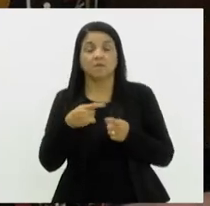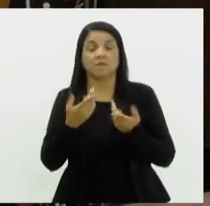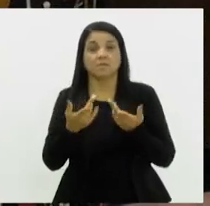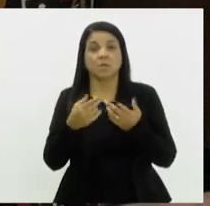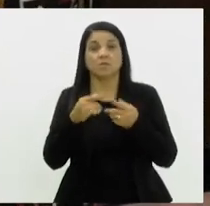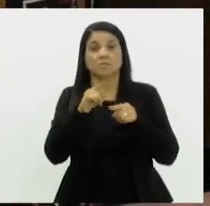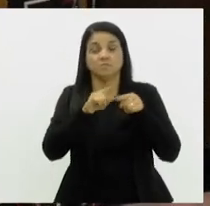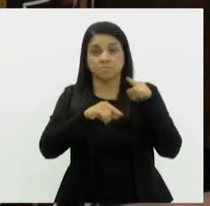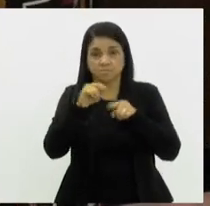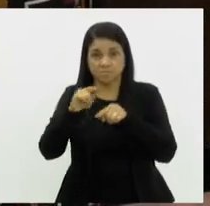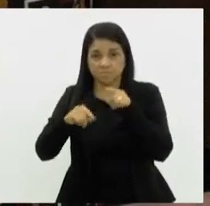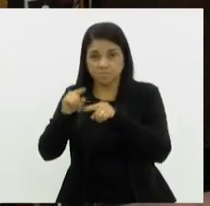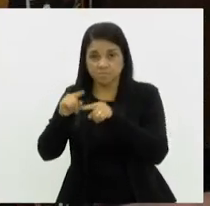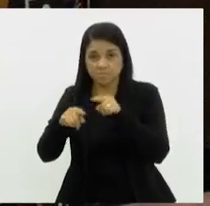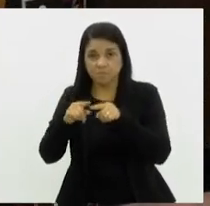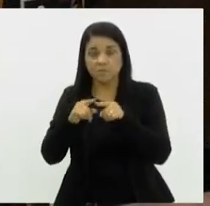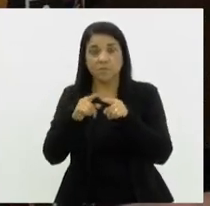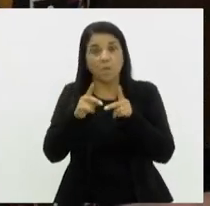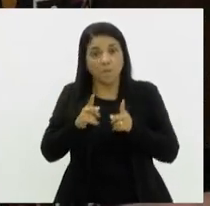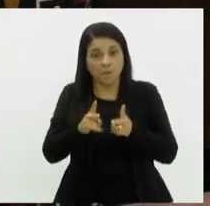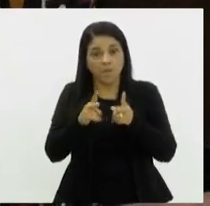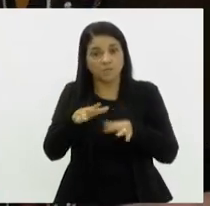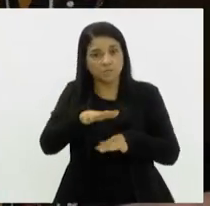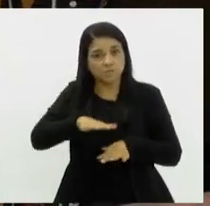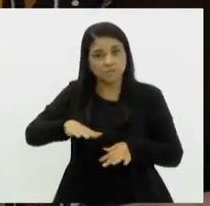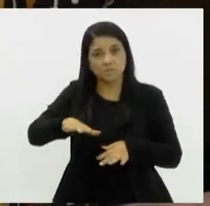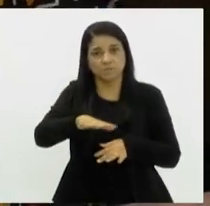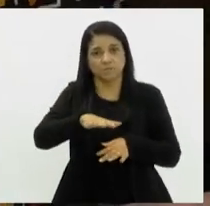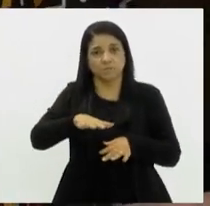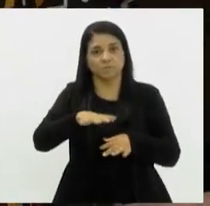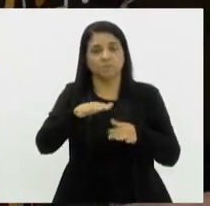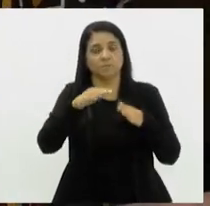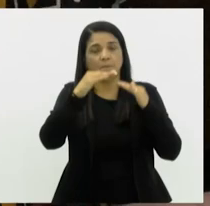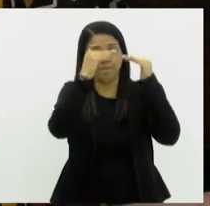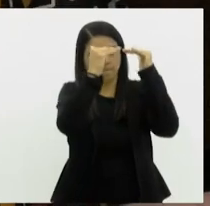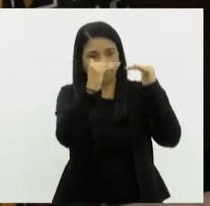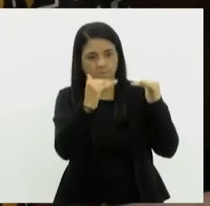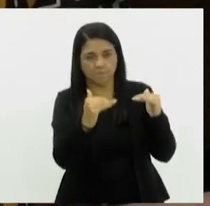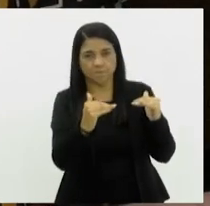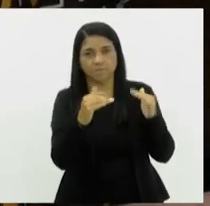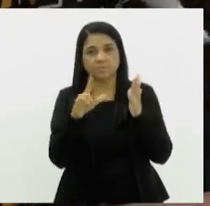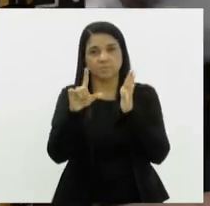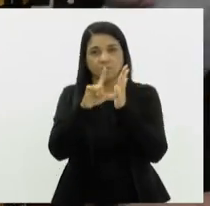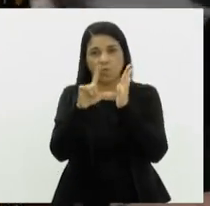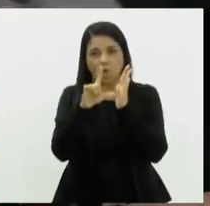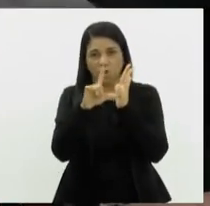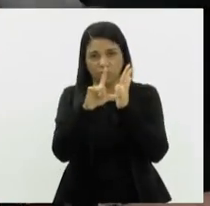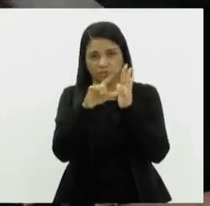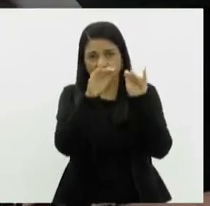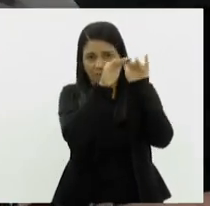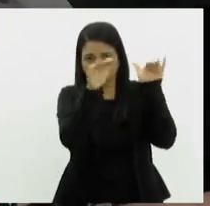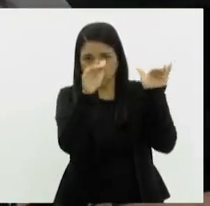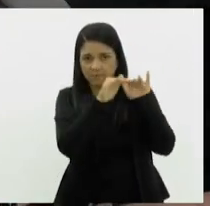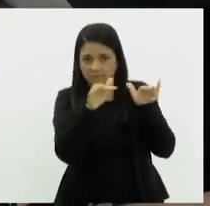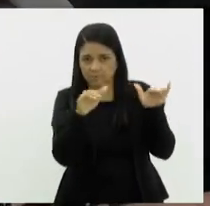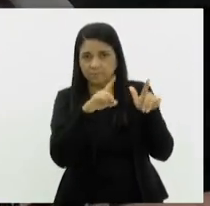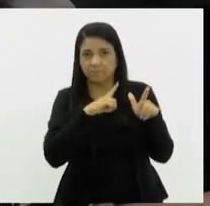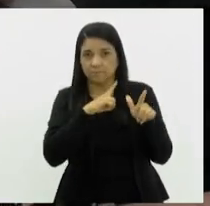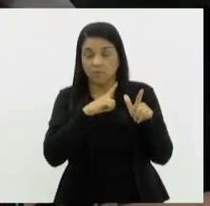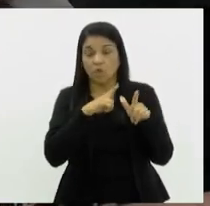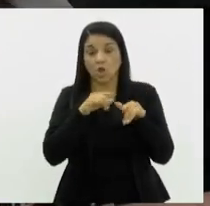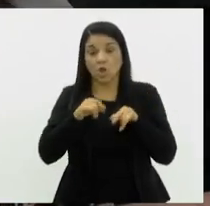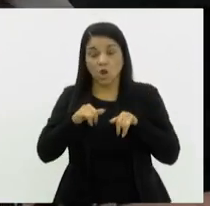essas mercadorias ocupam os mesmos espaços nas prateleiras dos estabelecimentos comerciais e induzem uma